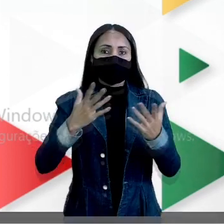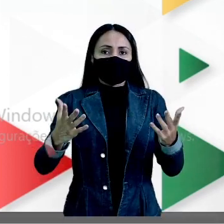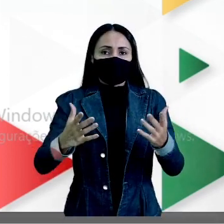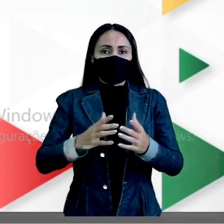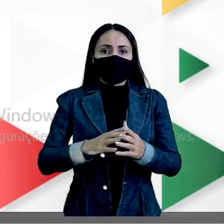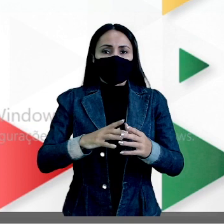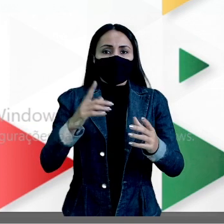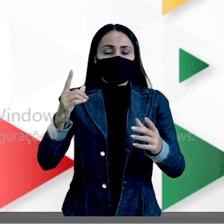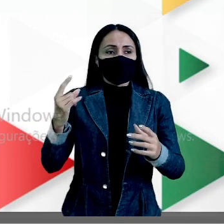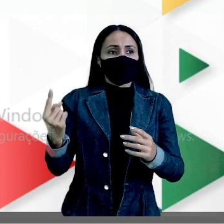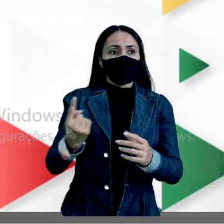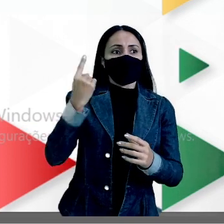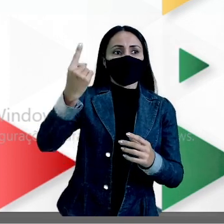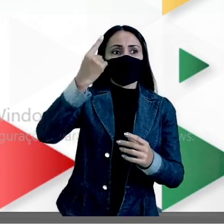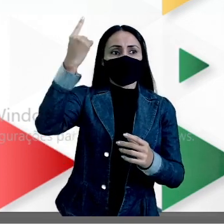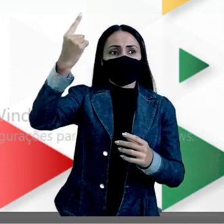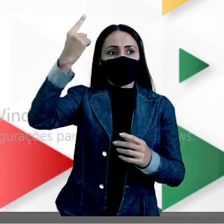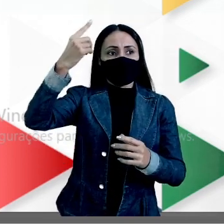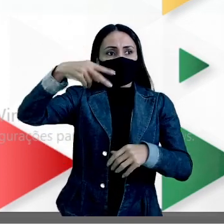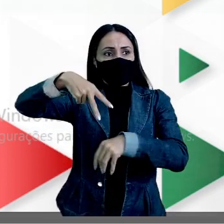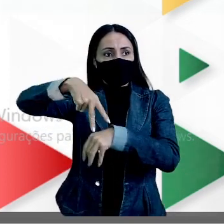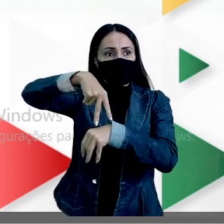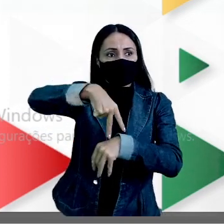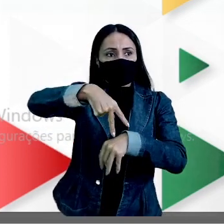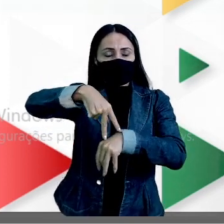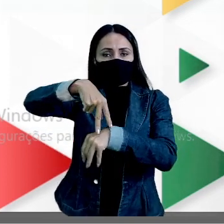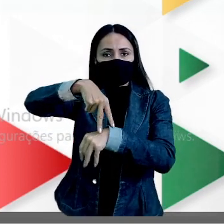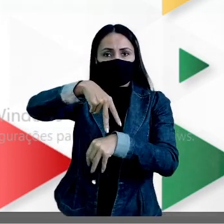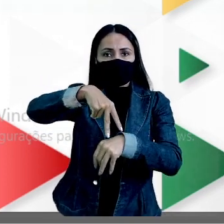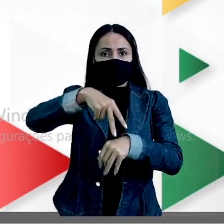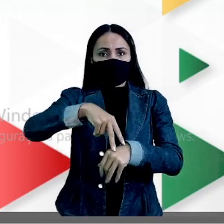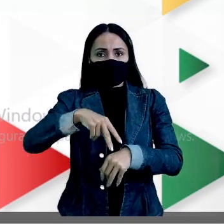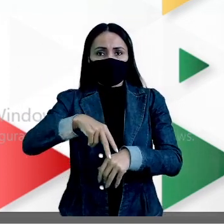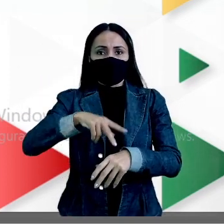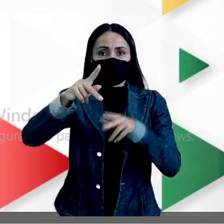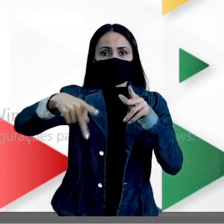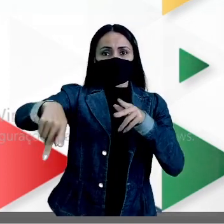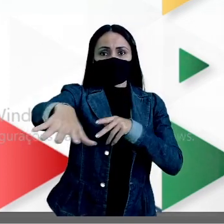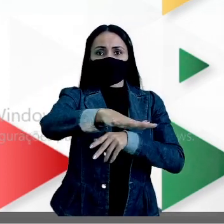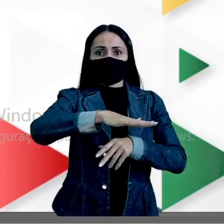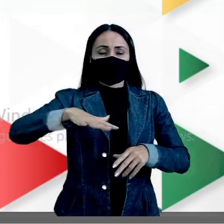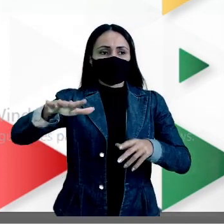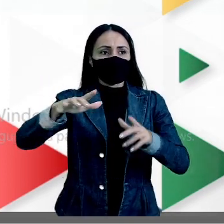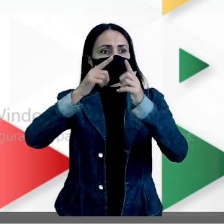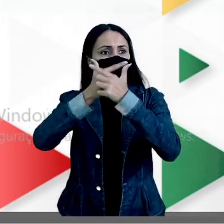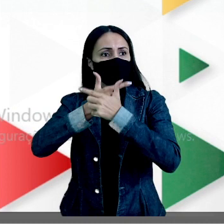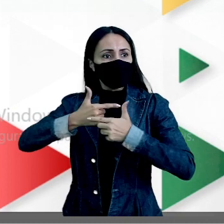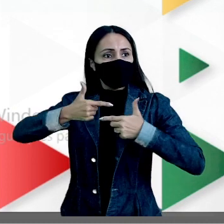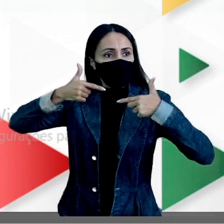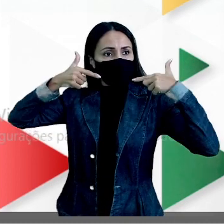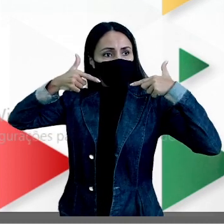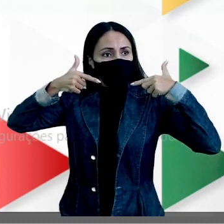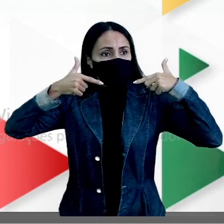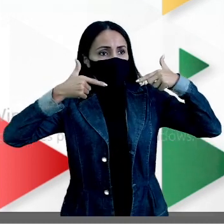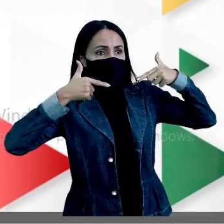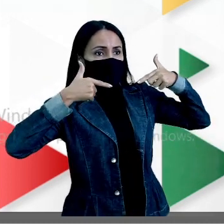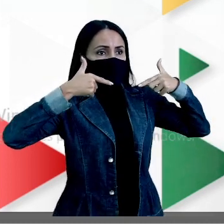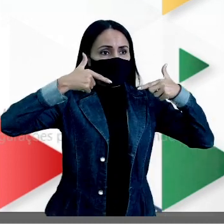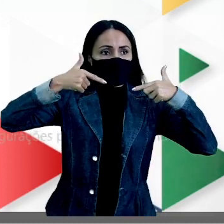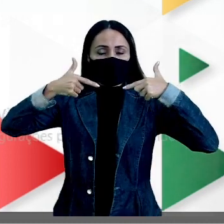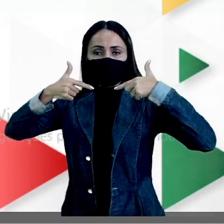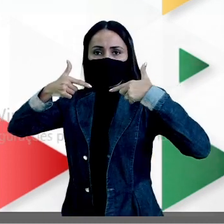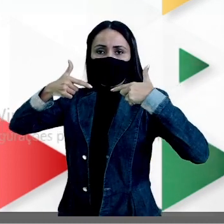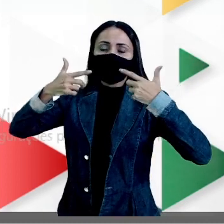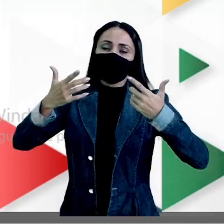gigante perna de pau, dançando na multidão com riso de manequim. Com riso de manequim, querendo até me